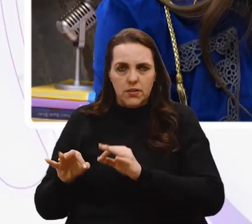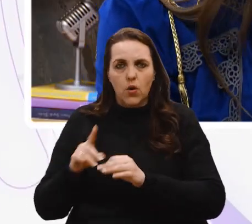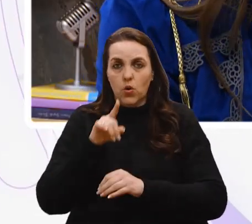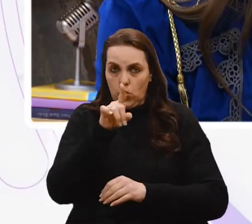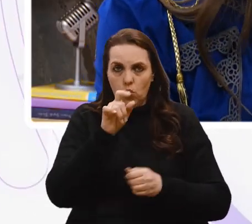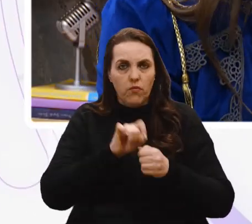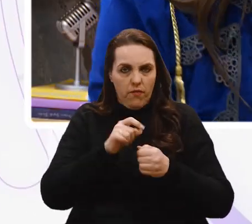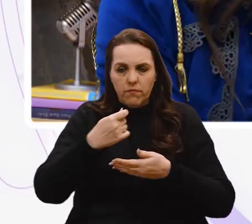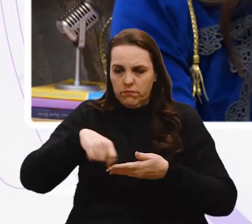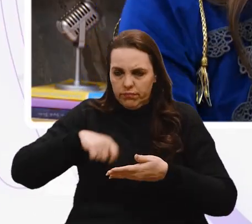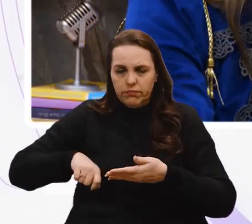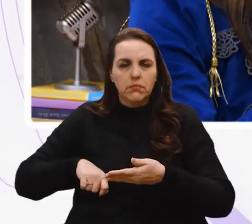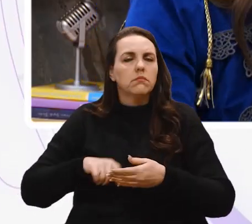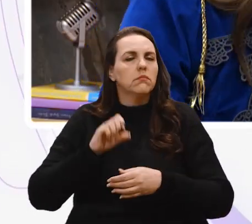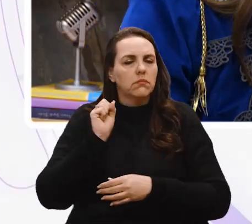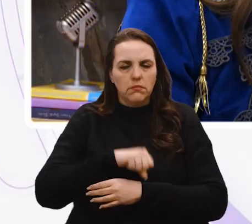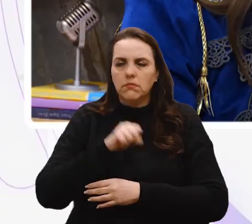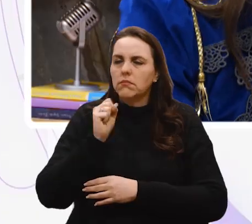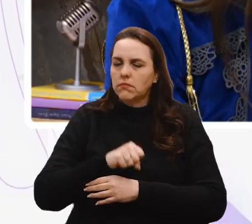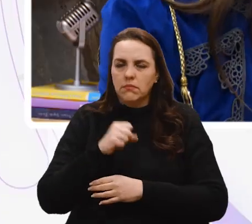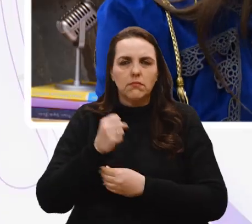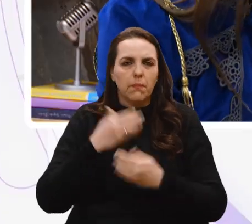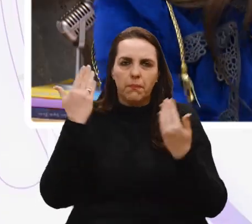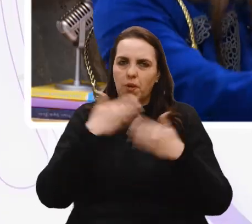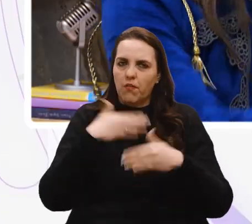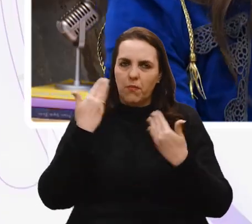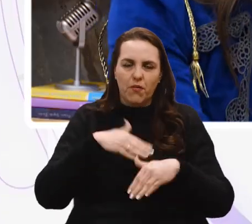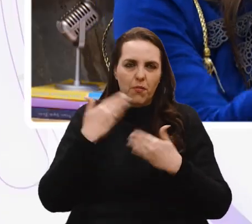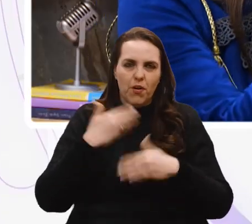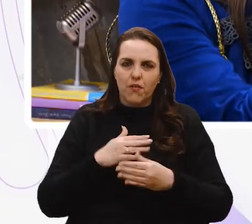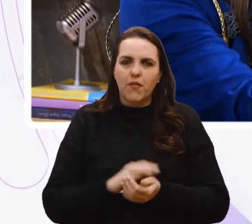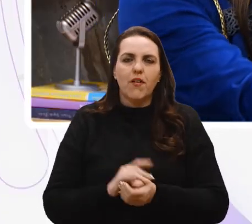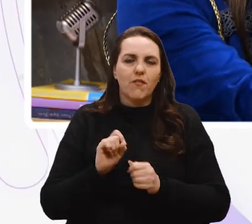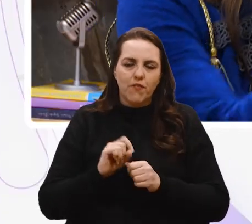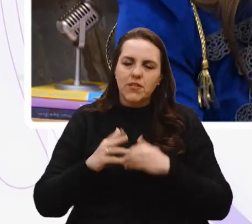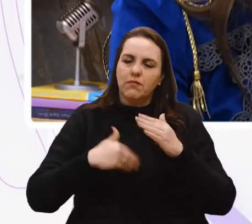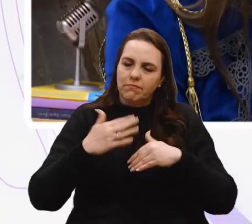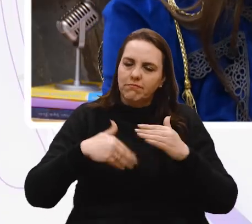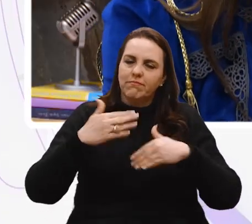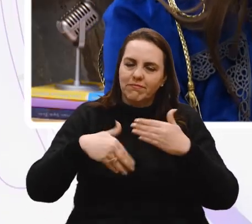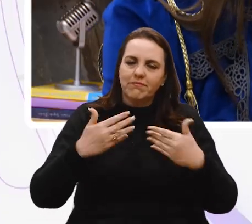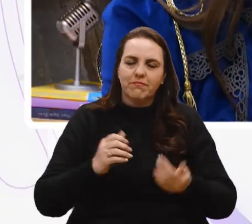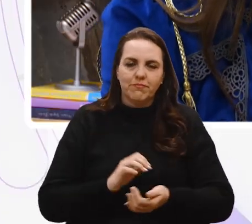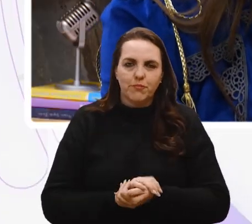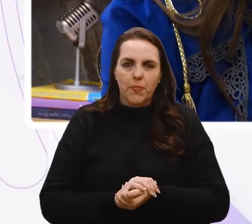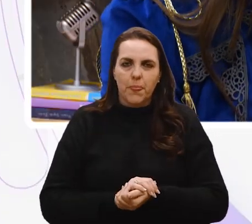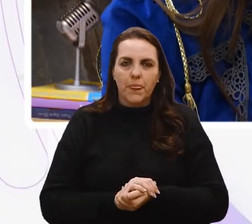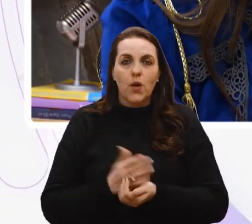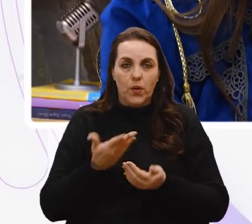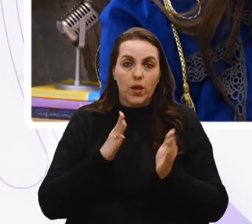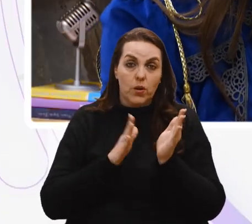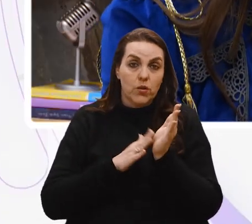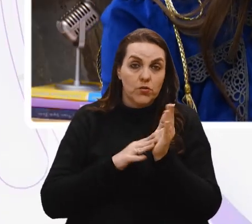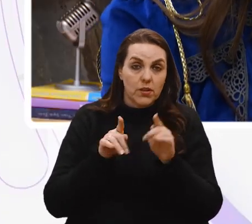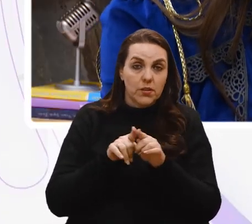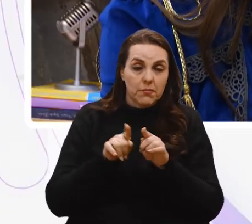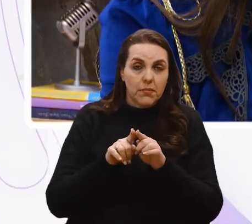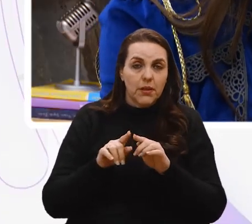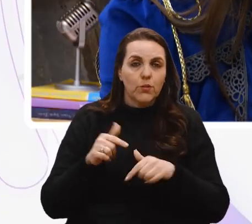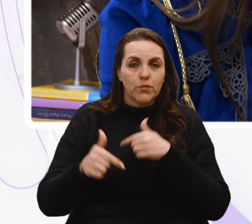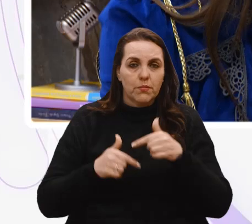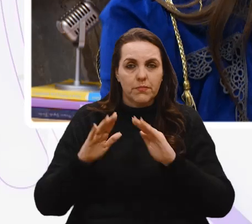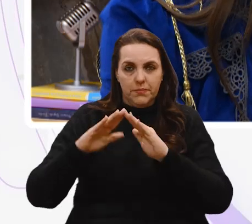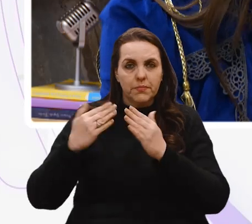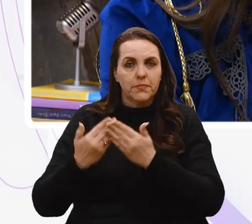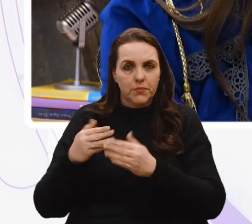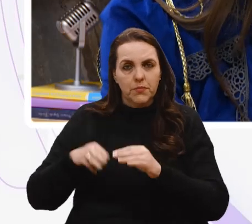fazendo. eu fui fazendo. Fui fazendo prova. Eliminatória. Eu fui fazendo as provas. E eu quero elogiar bastante também o trabalho da escola,